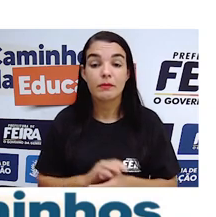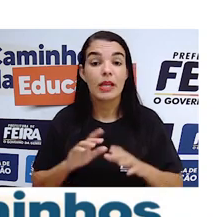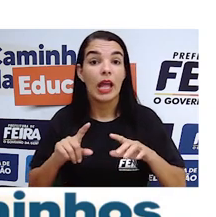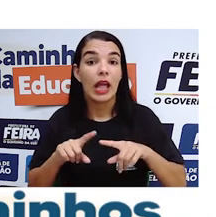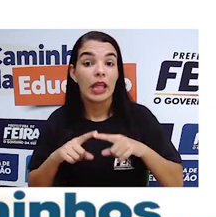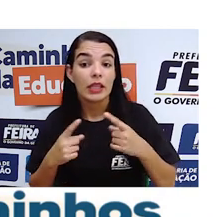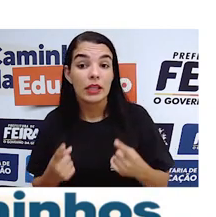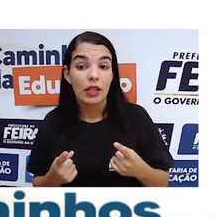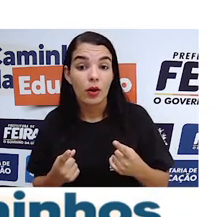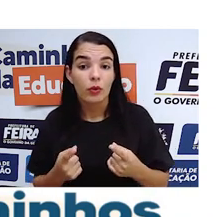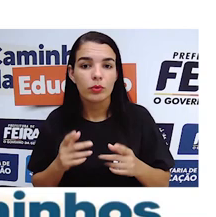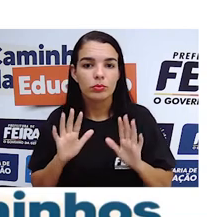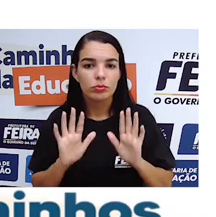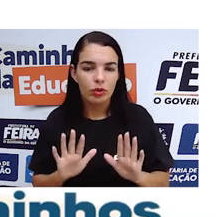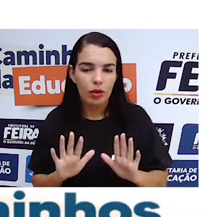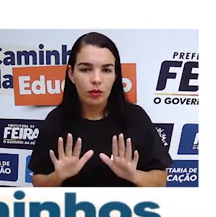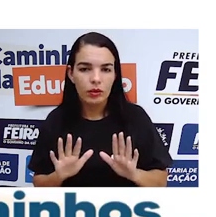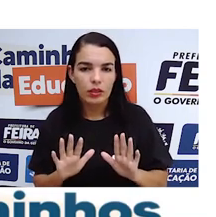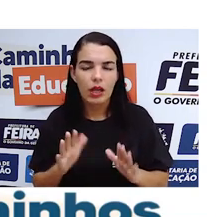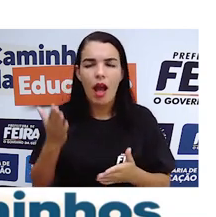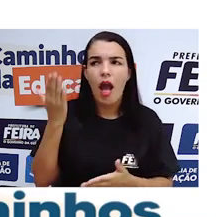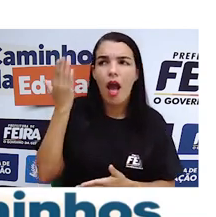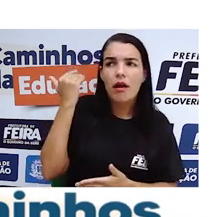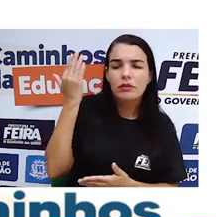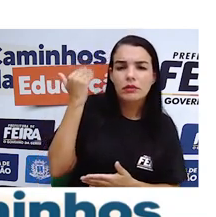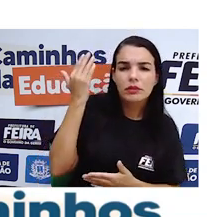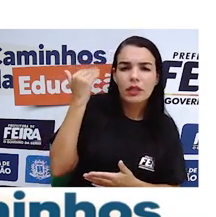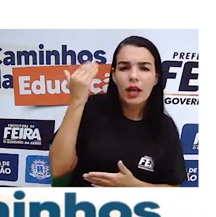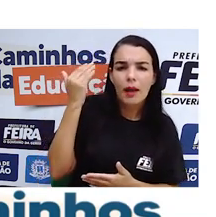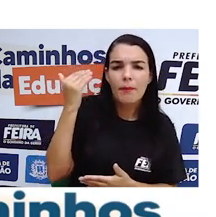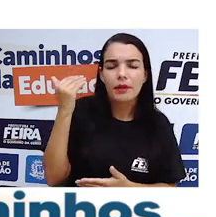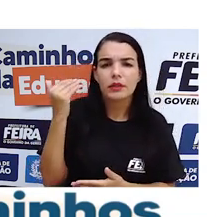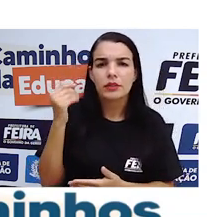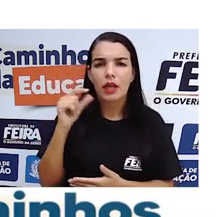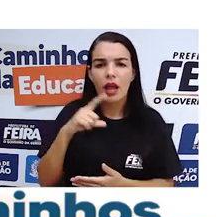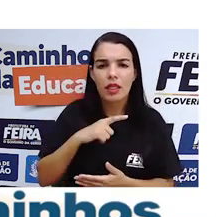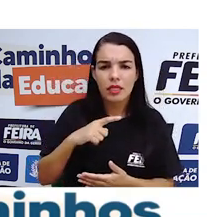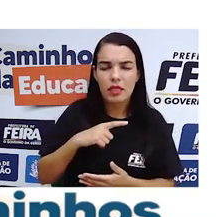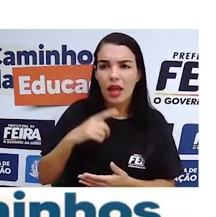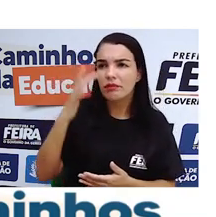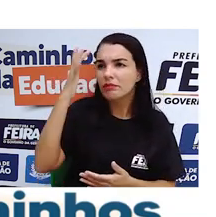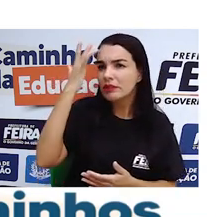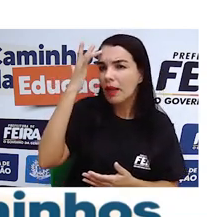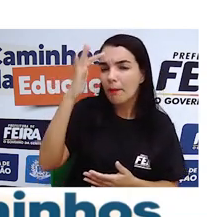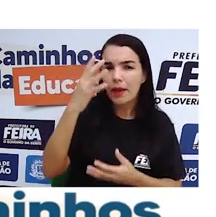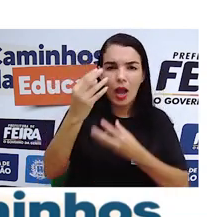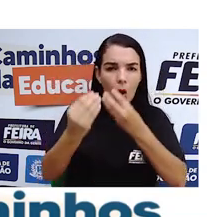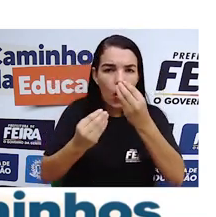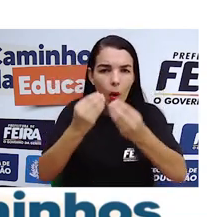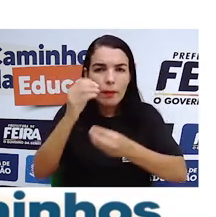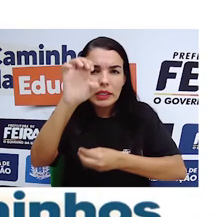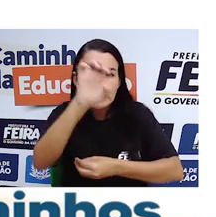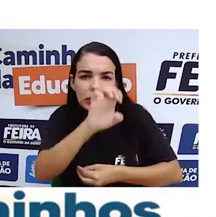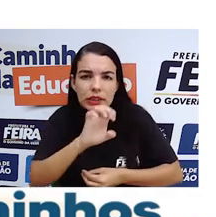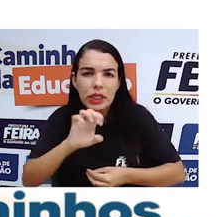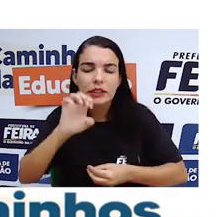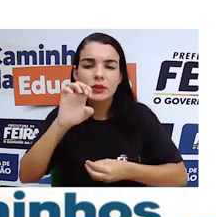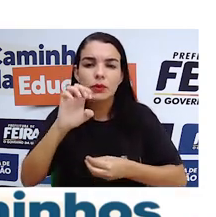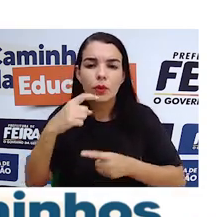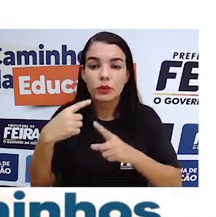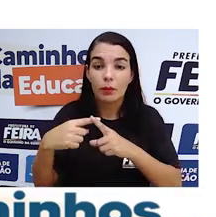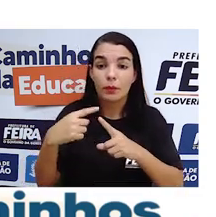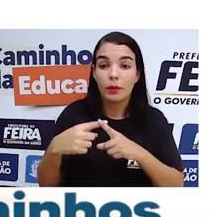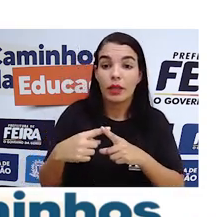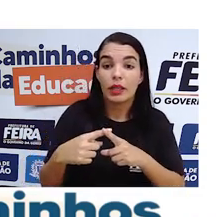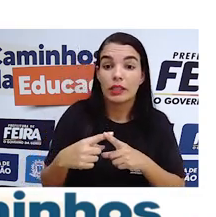As estações do ano. Antigamente, a capacidade de prever as estações de acordo com os pontos do Sol durante o ano